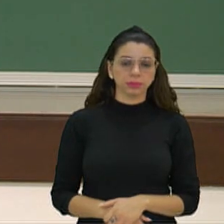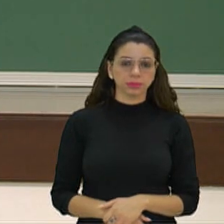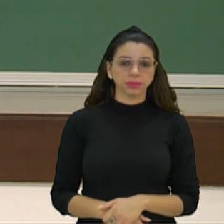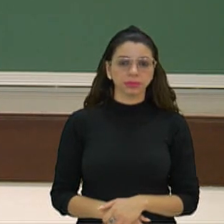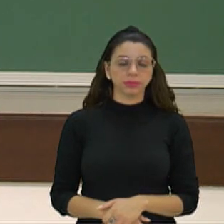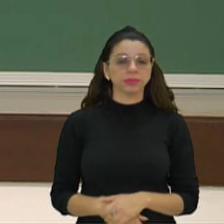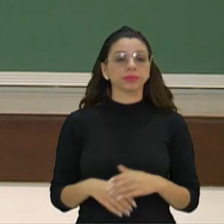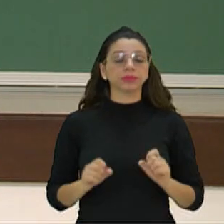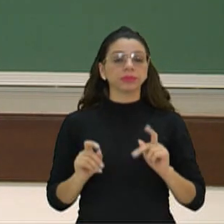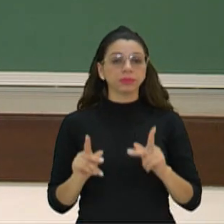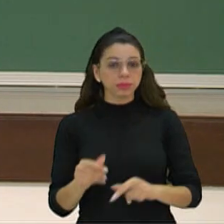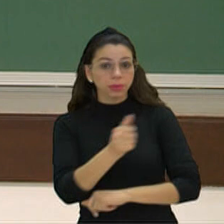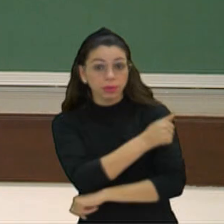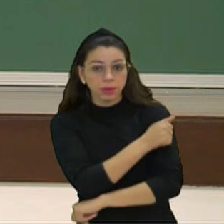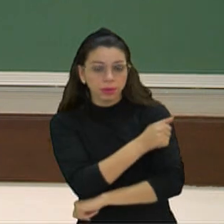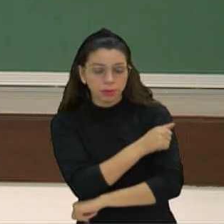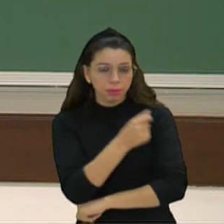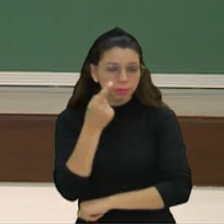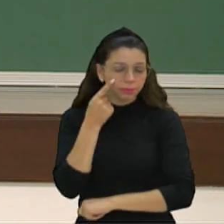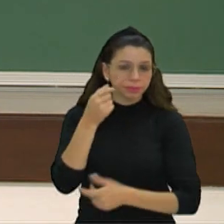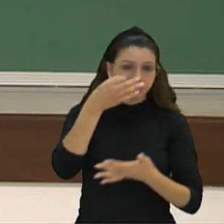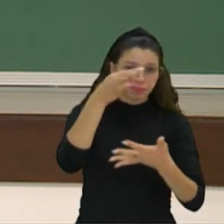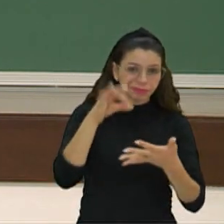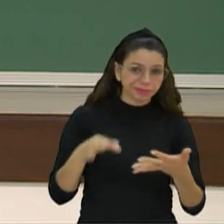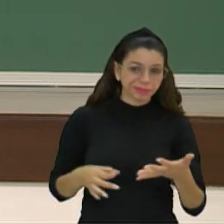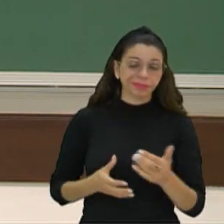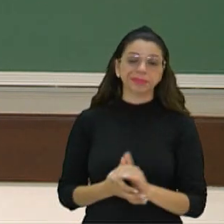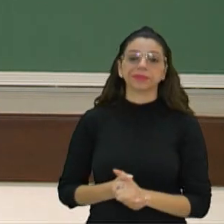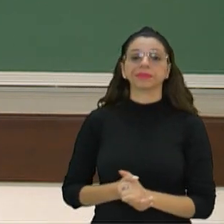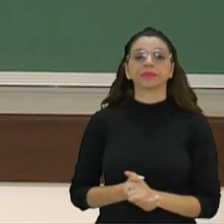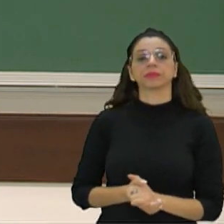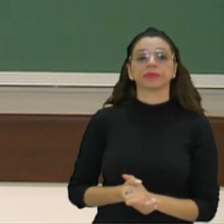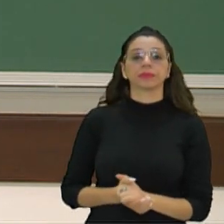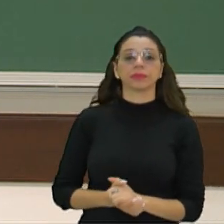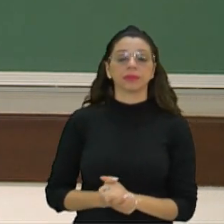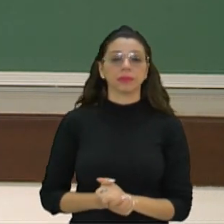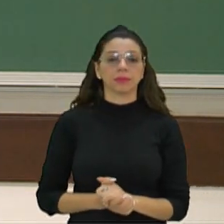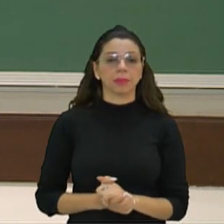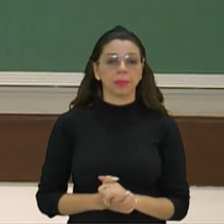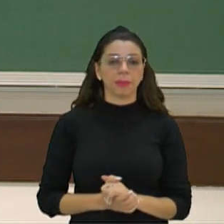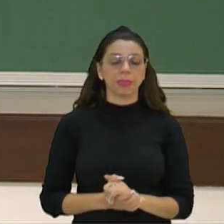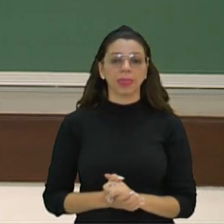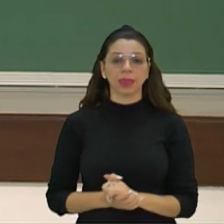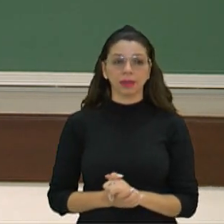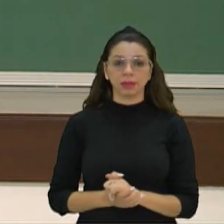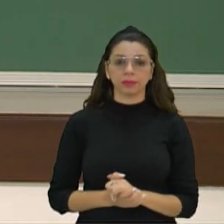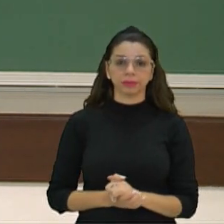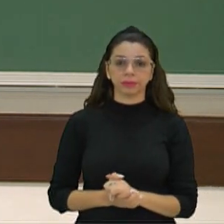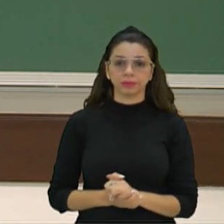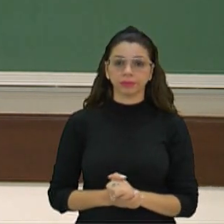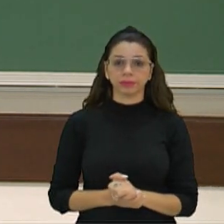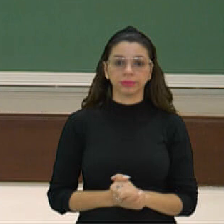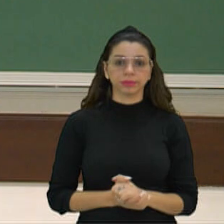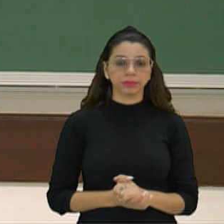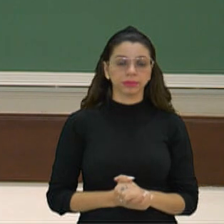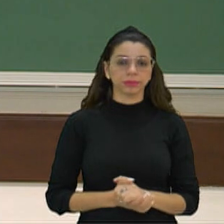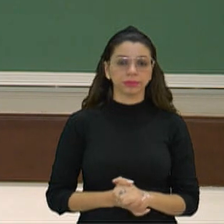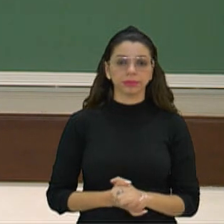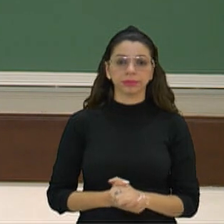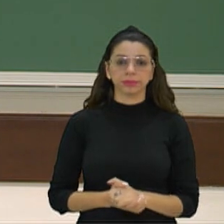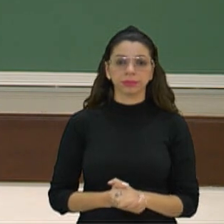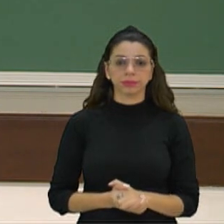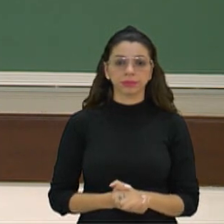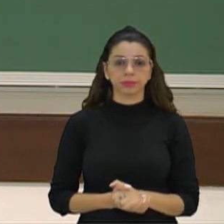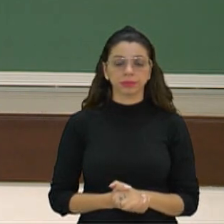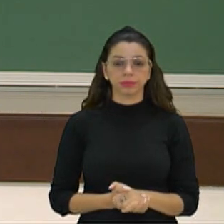Ok, guys, let's check. Bora checar? Então vejam comigo aqui, olha só. John said, I will visit Petrópolis.